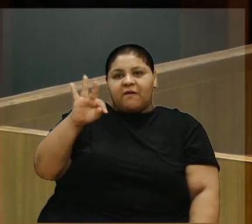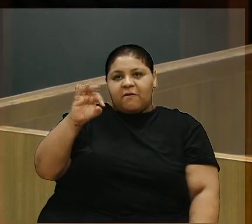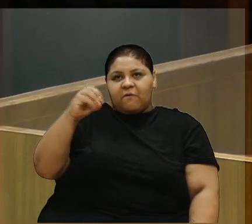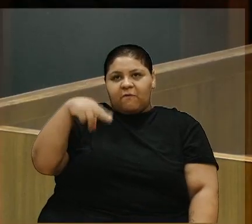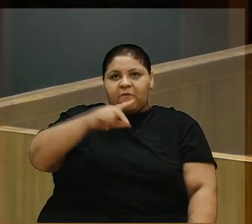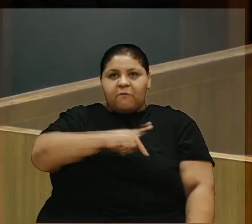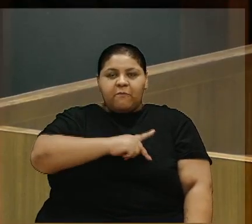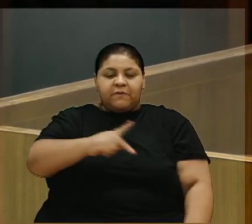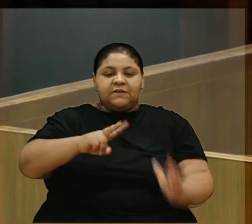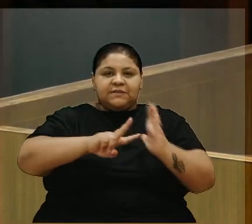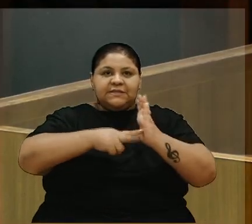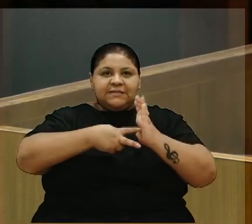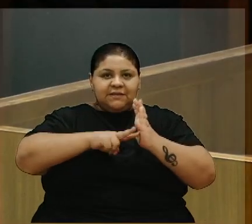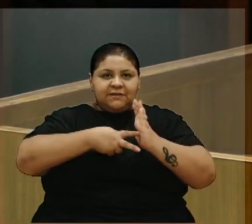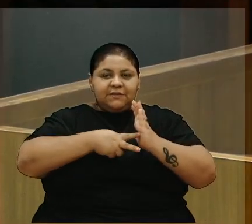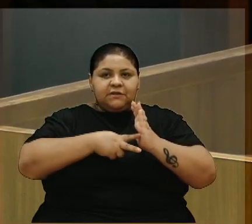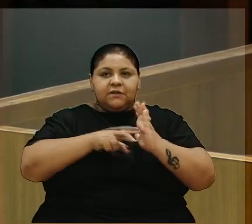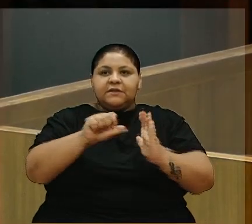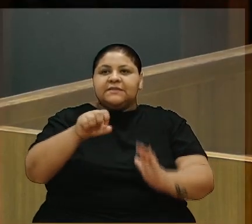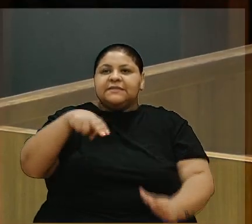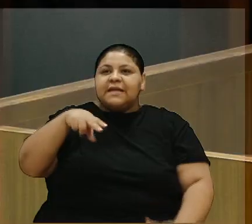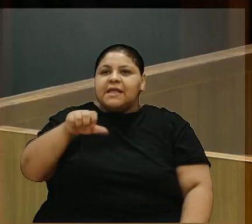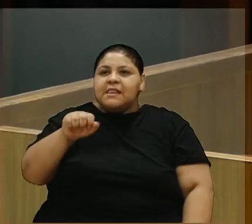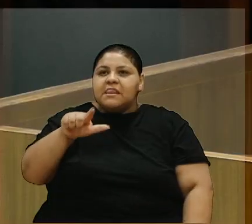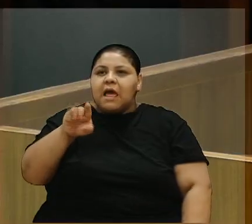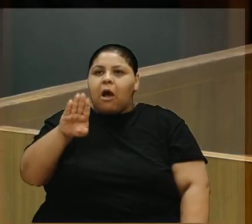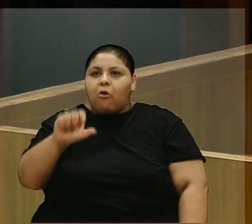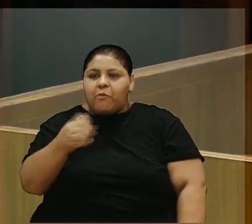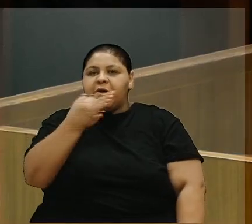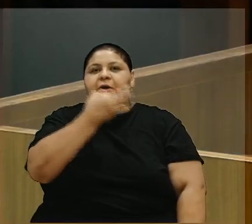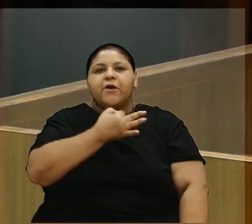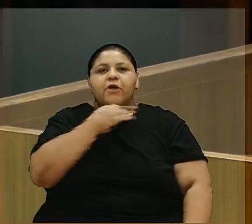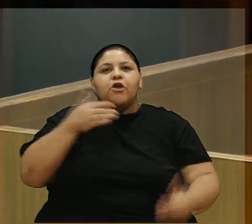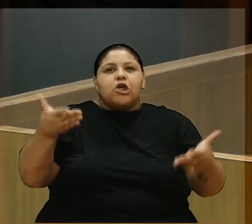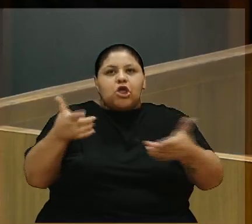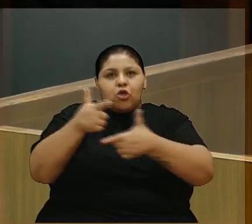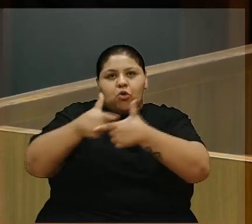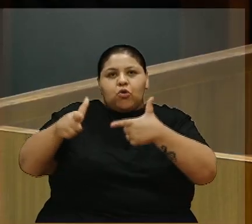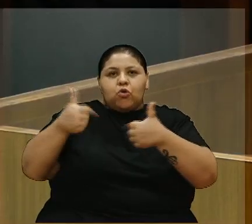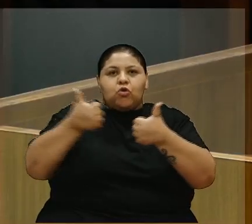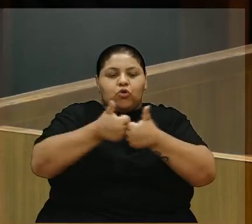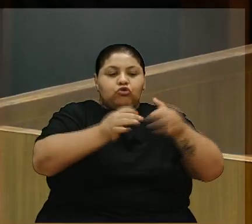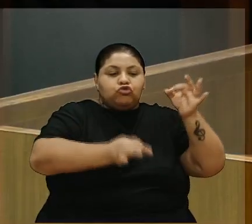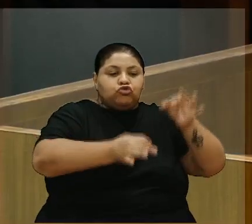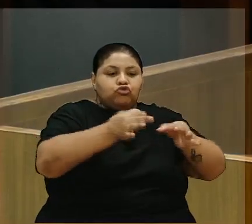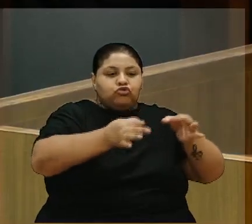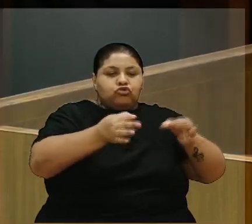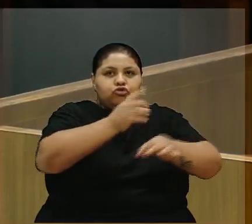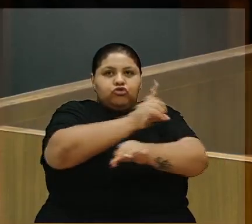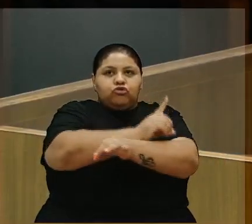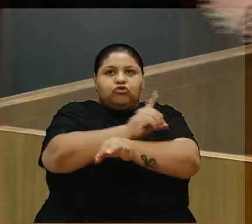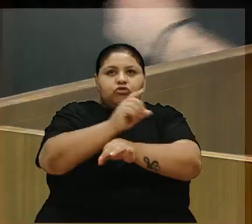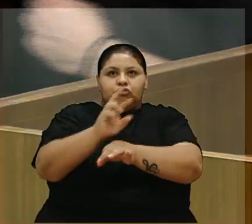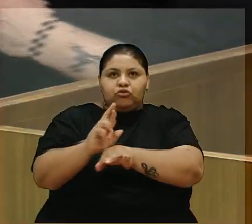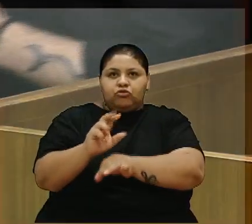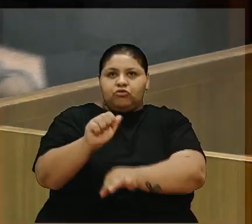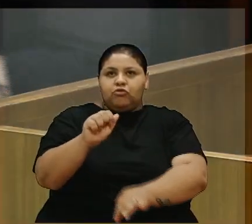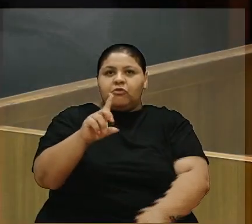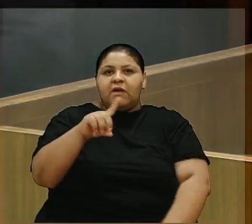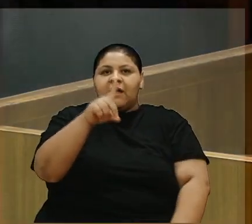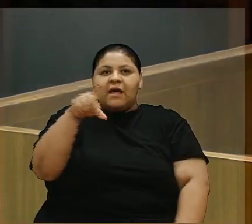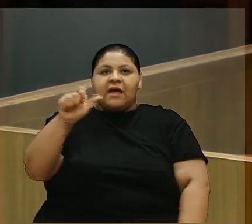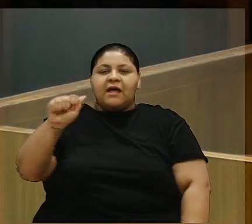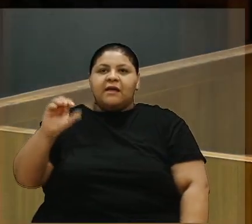do Senalba Caxias e vou dividir meu espaço, junto com o nosso jurídico, o doutor Adão Araújo